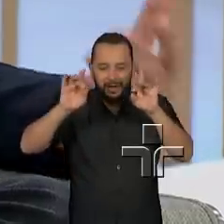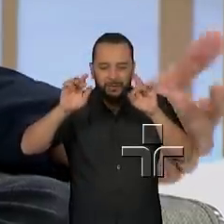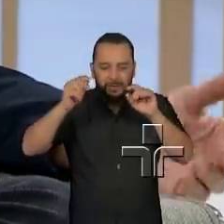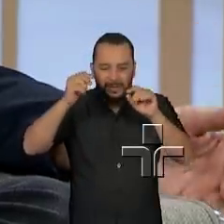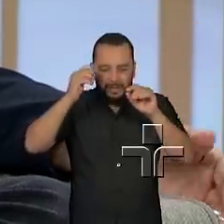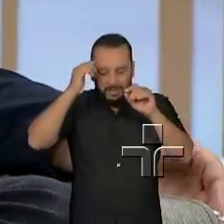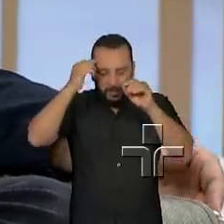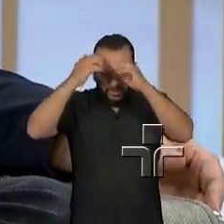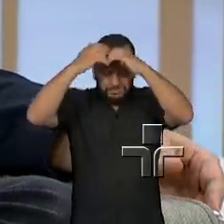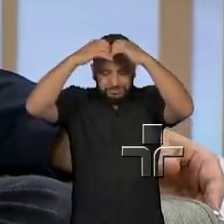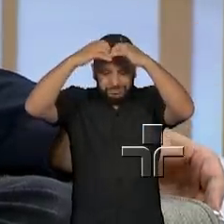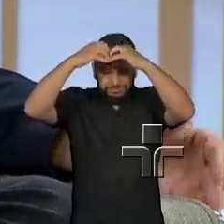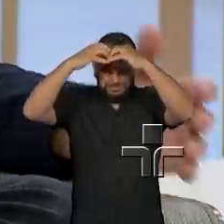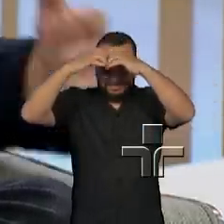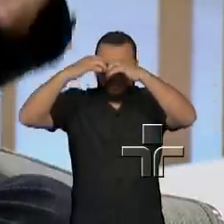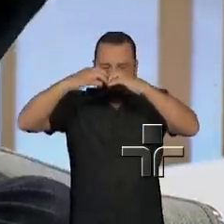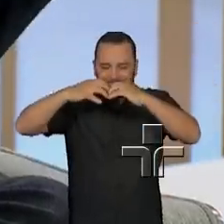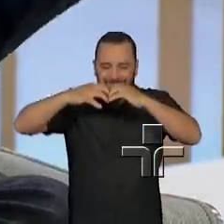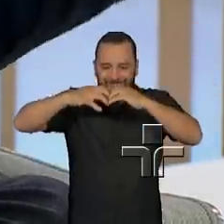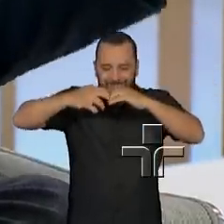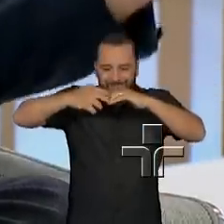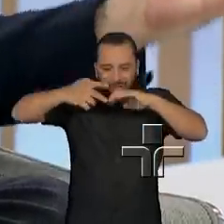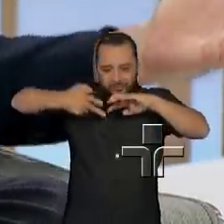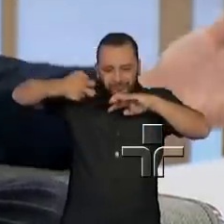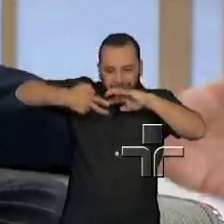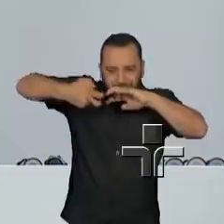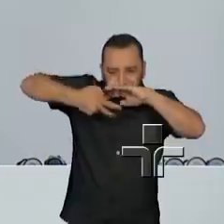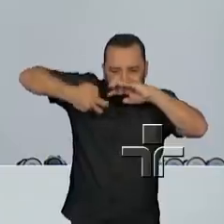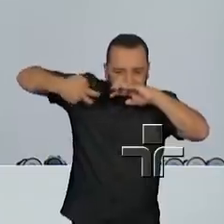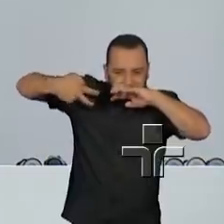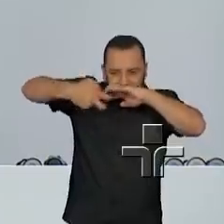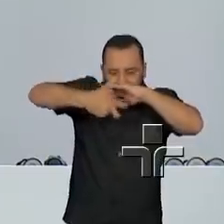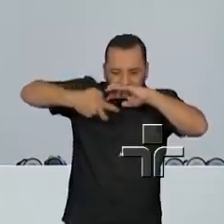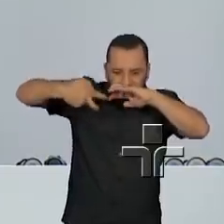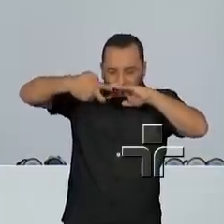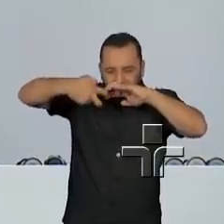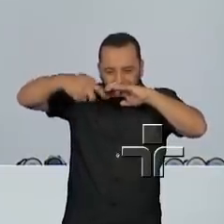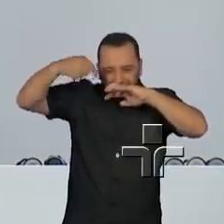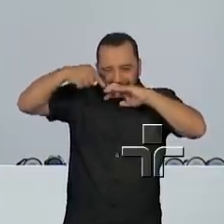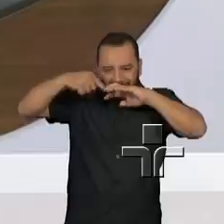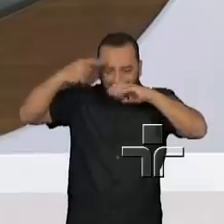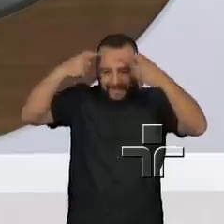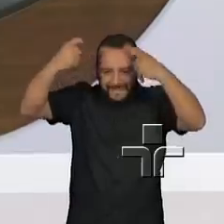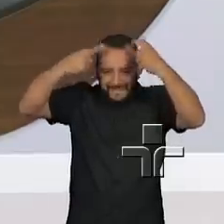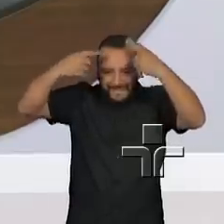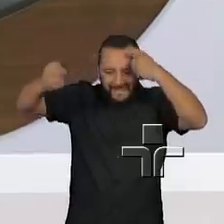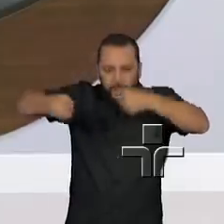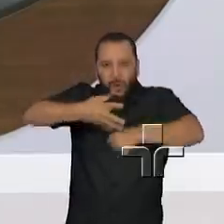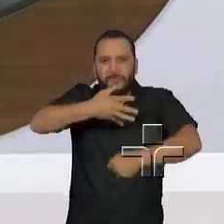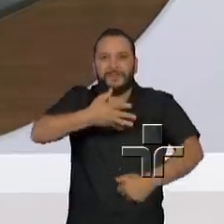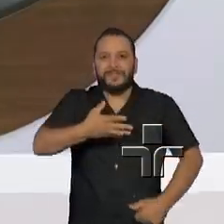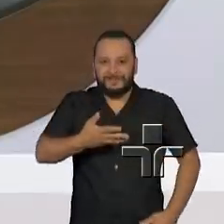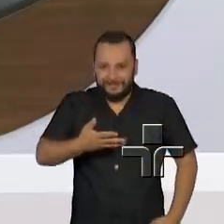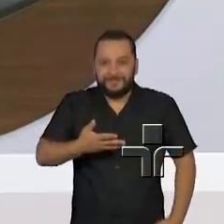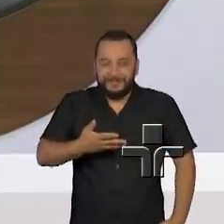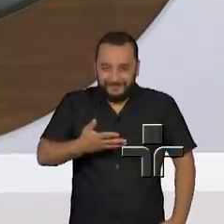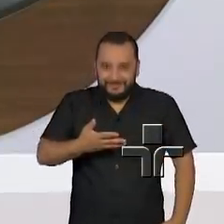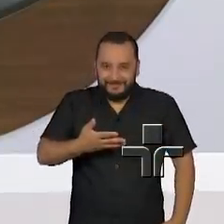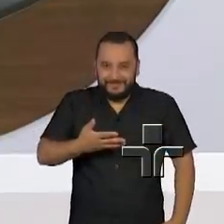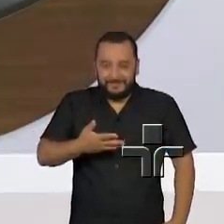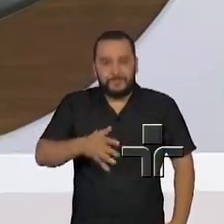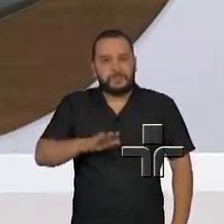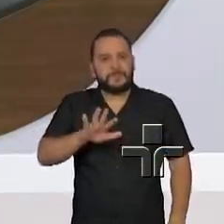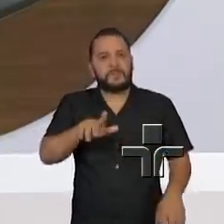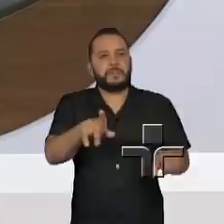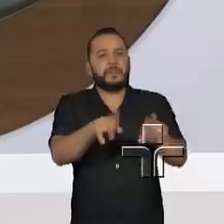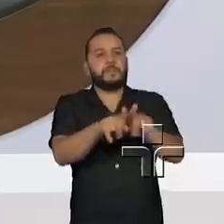e as suas combinações possíveis, fonte de toda a criatividade. Tem uma coisa que me chama bastante atenção no